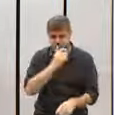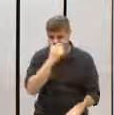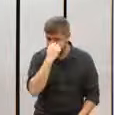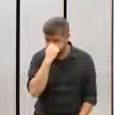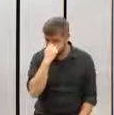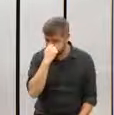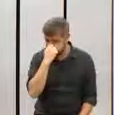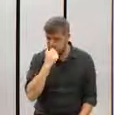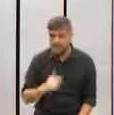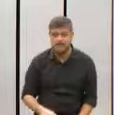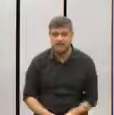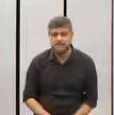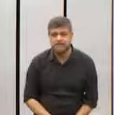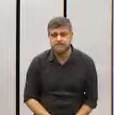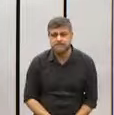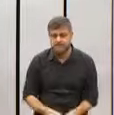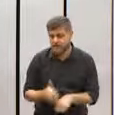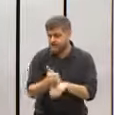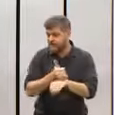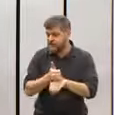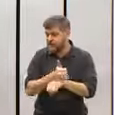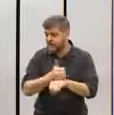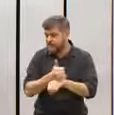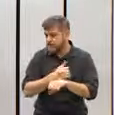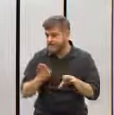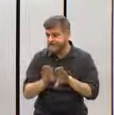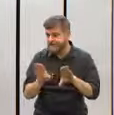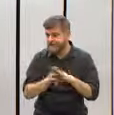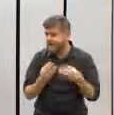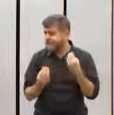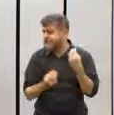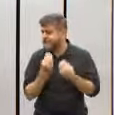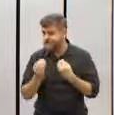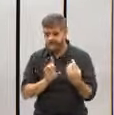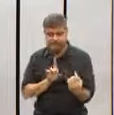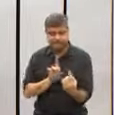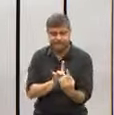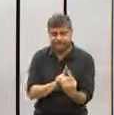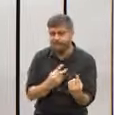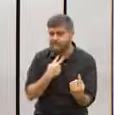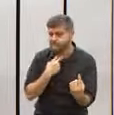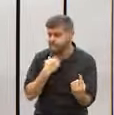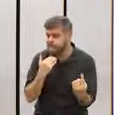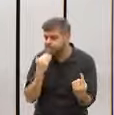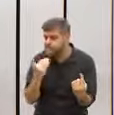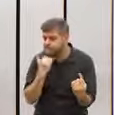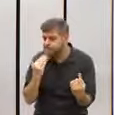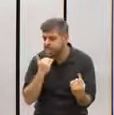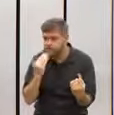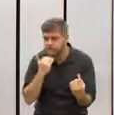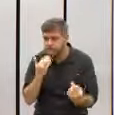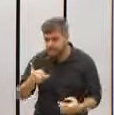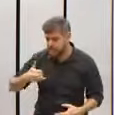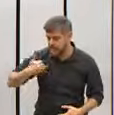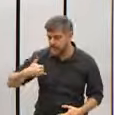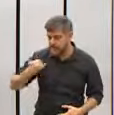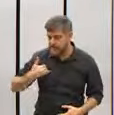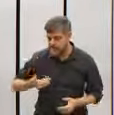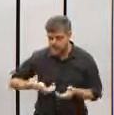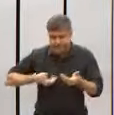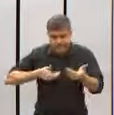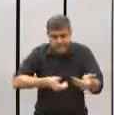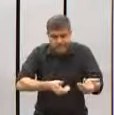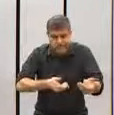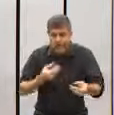cheias, superlotadas, e eles também entravam, não tinham atendimento que deveria ser para aquela idade, para aquela